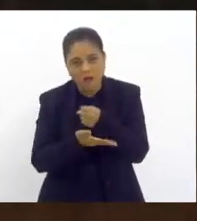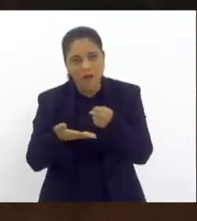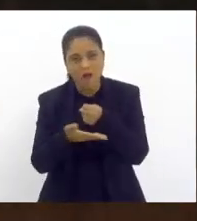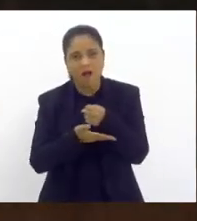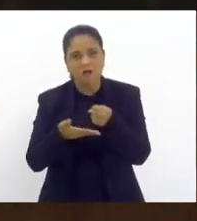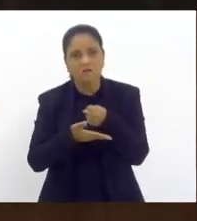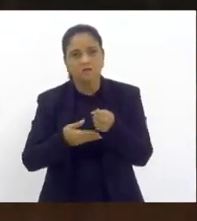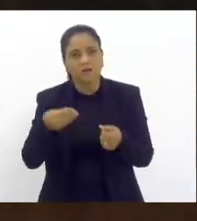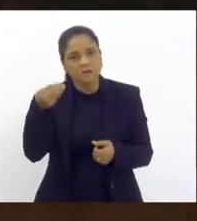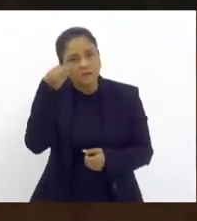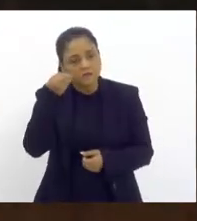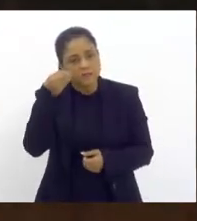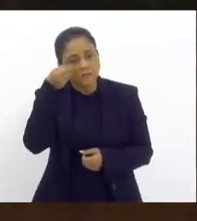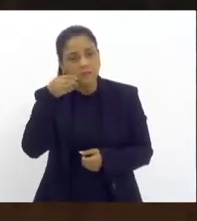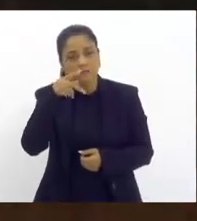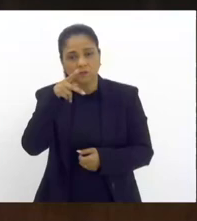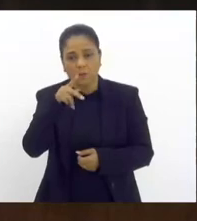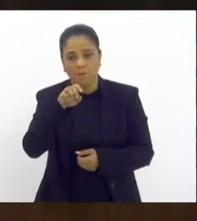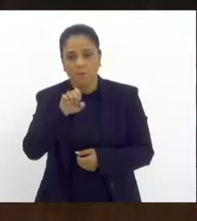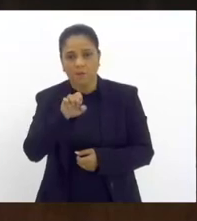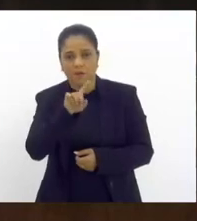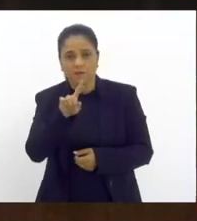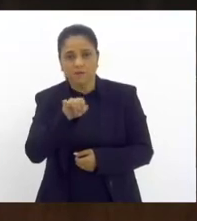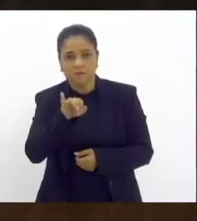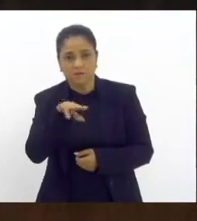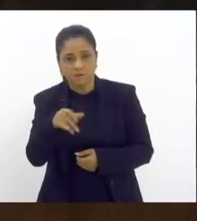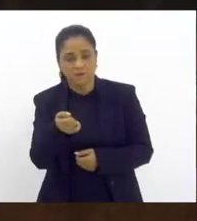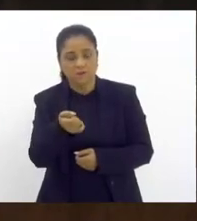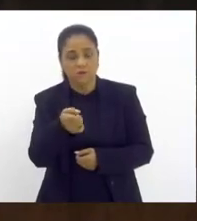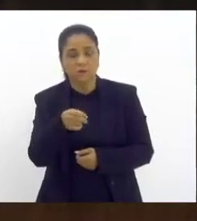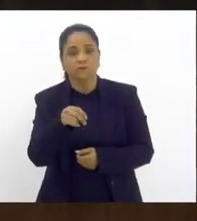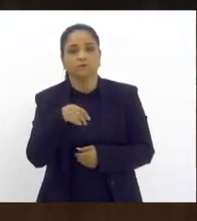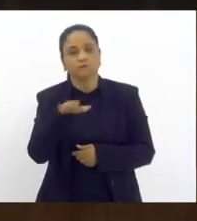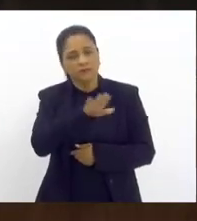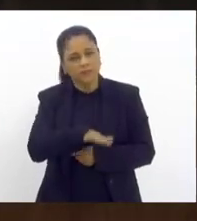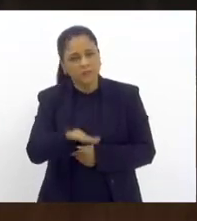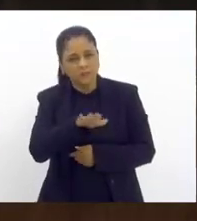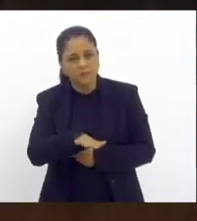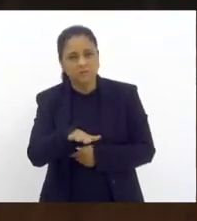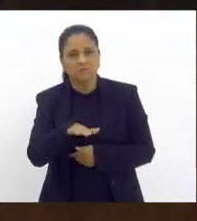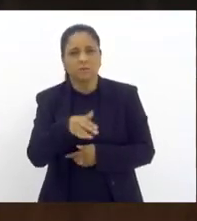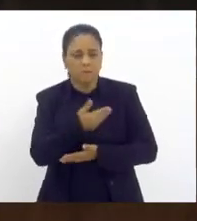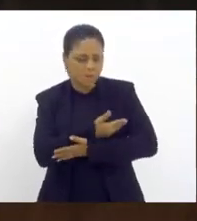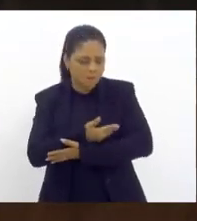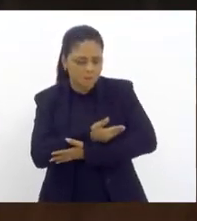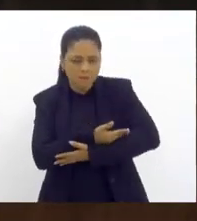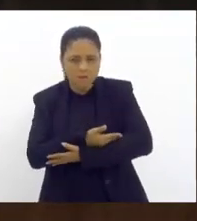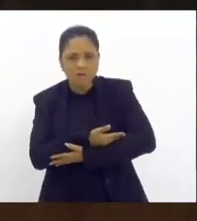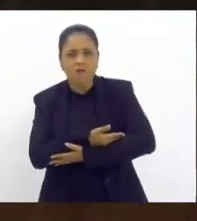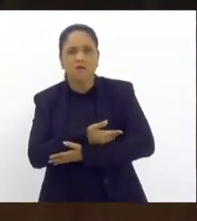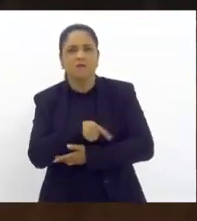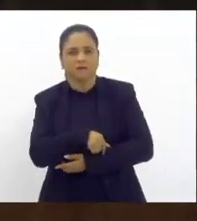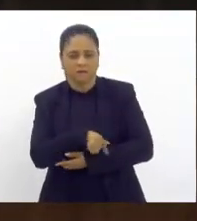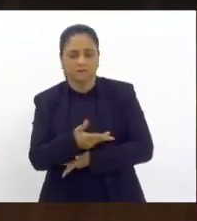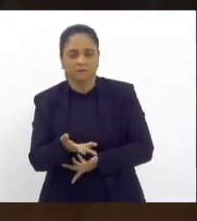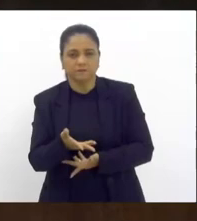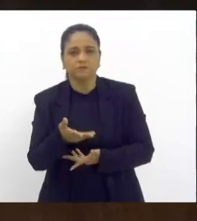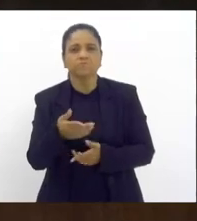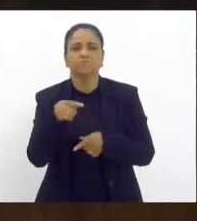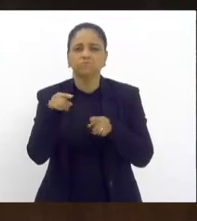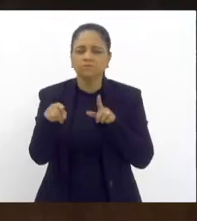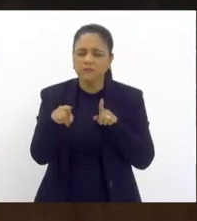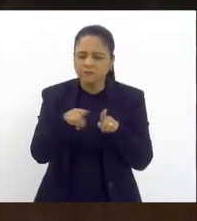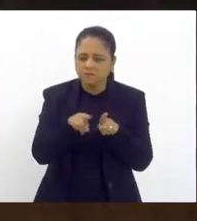teste do pezinho numa criança. Então, nesse sentido, ter um dia que possa trazer também